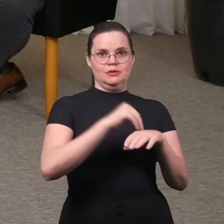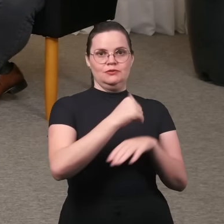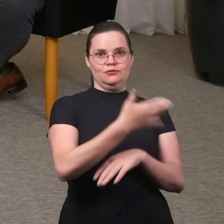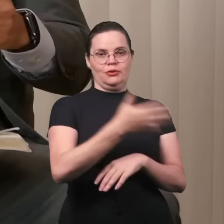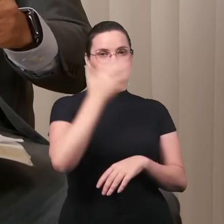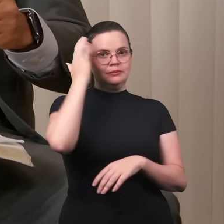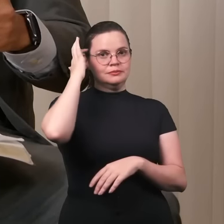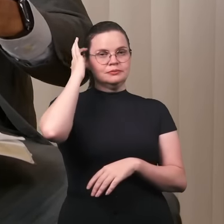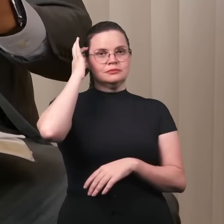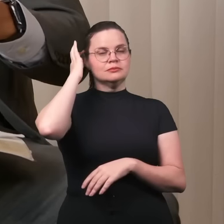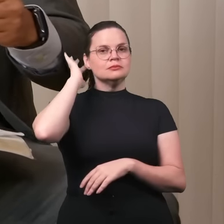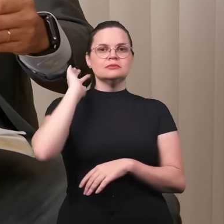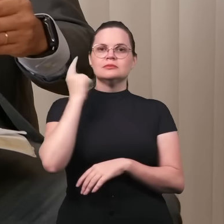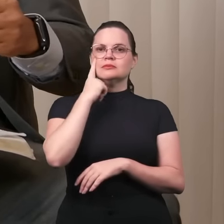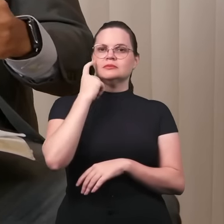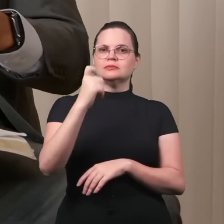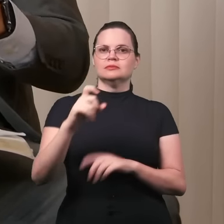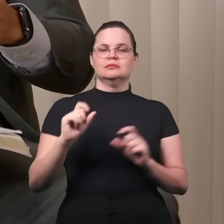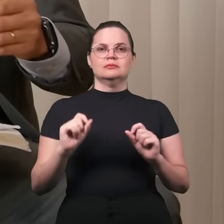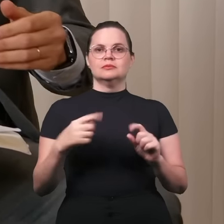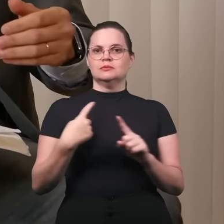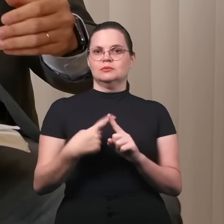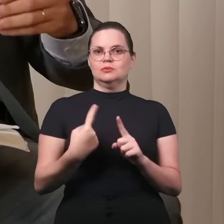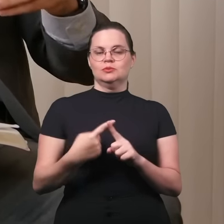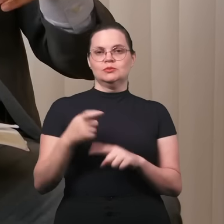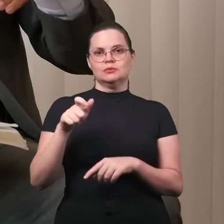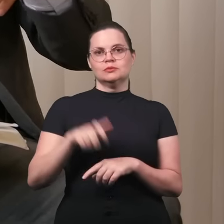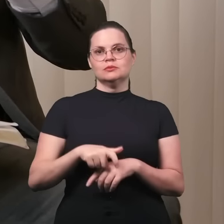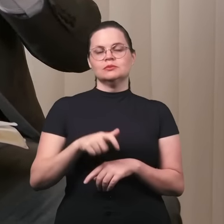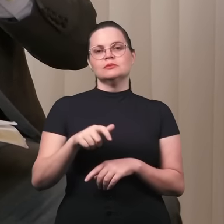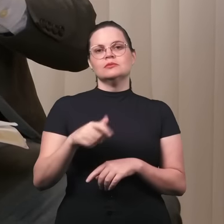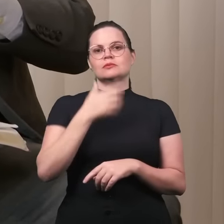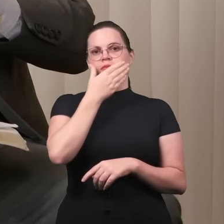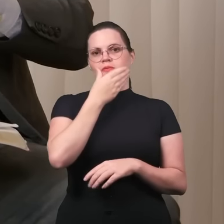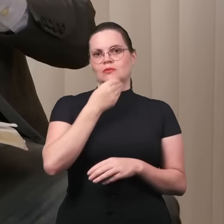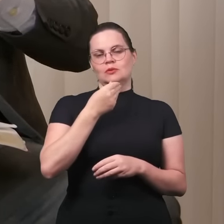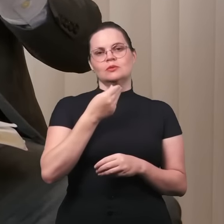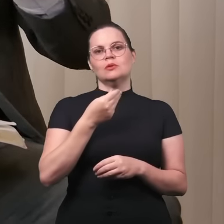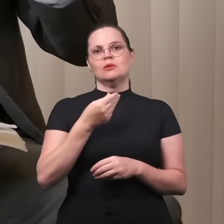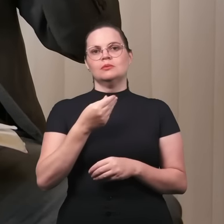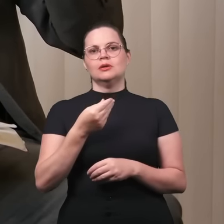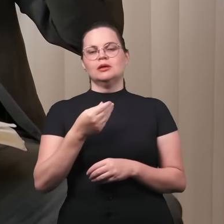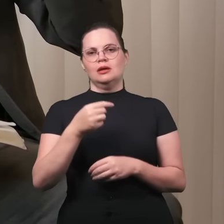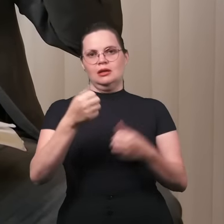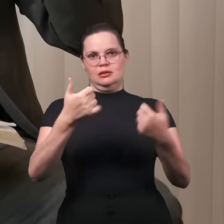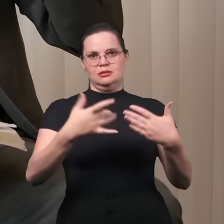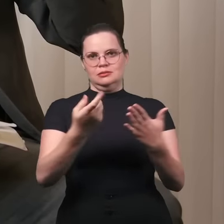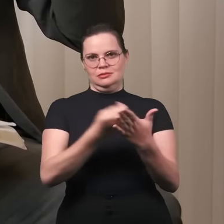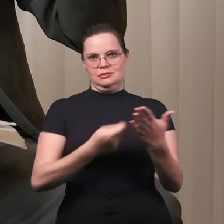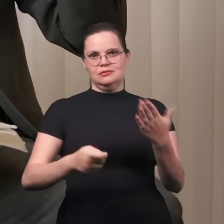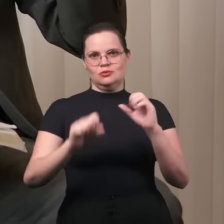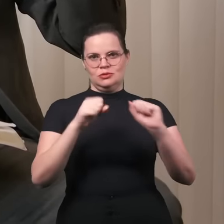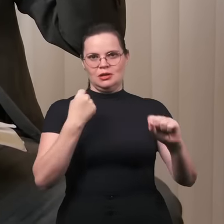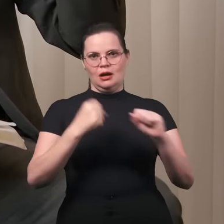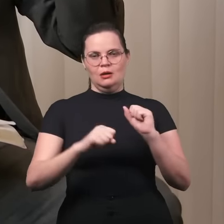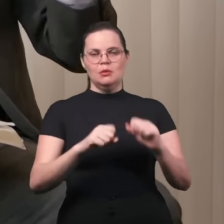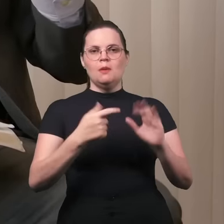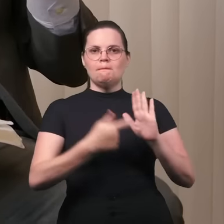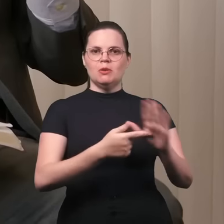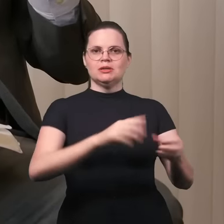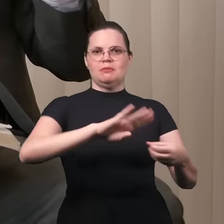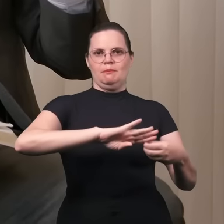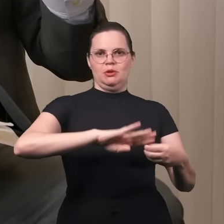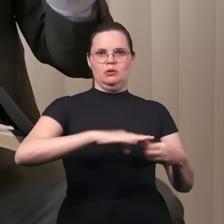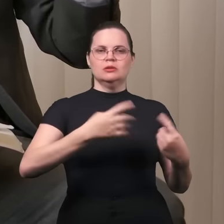Interessante porque Babilônia, que é citado, e nós vemos que na palavra é claro, Daniel e seus